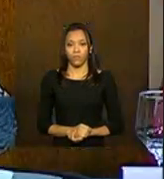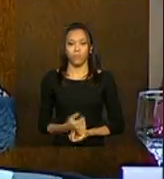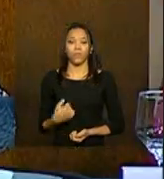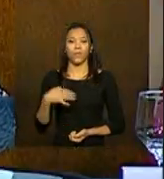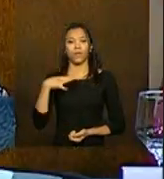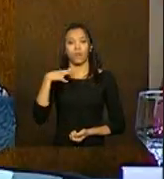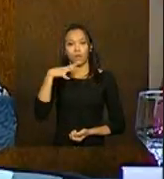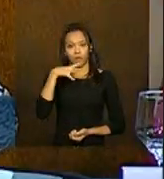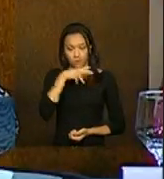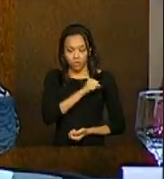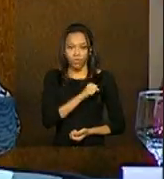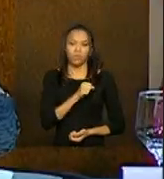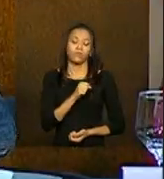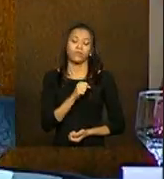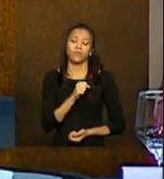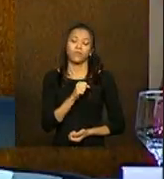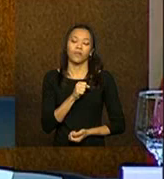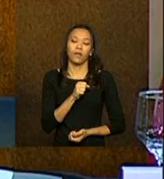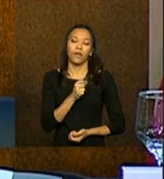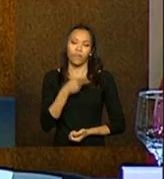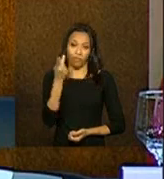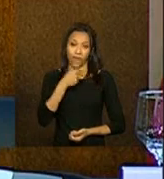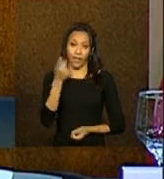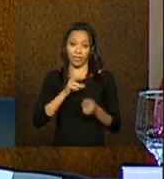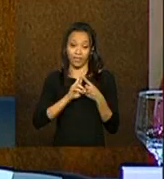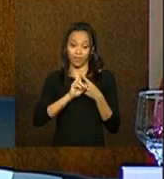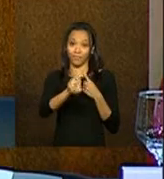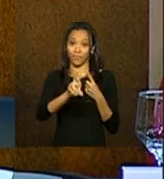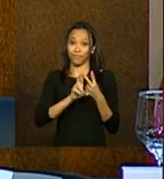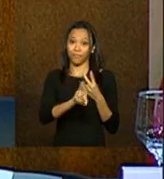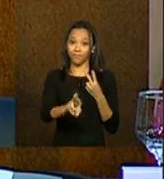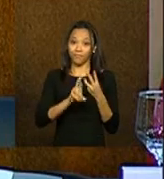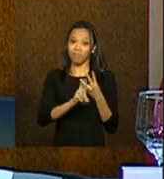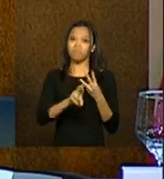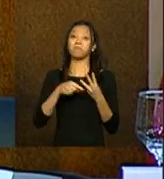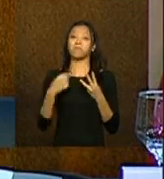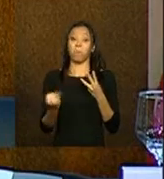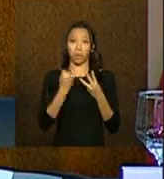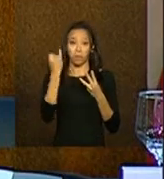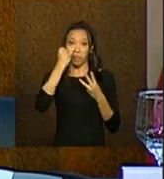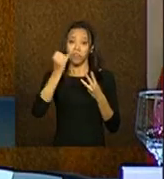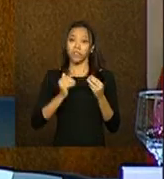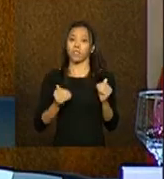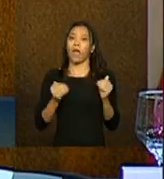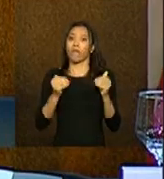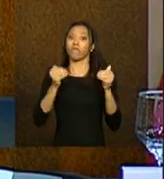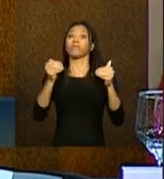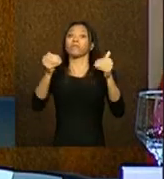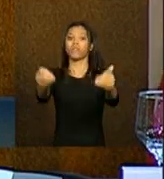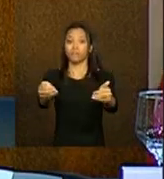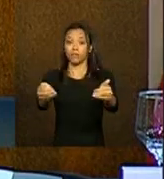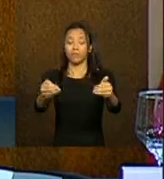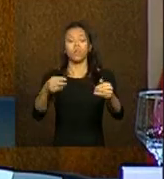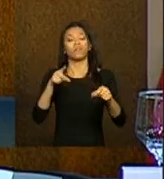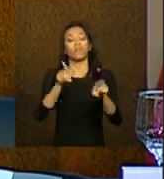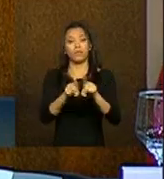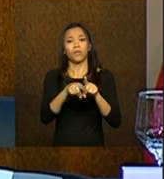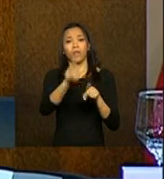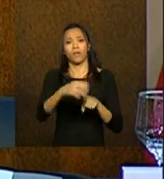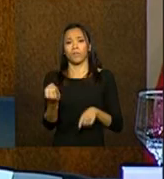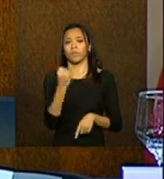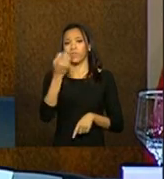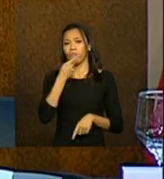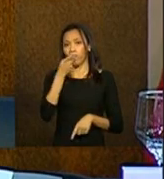Acho que além de falar desses resultados importantes, desses avanços inequívocos, é preciso dizer